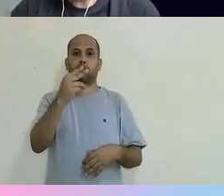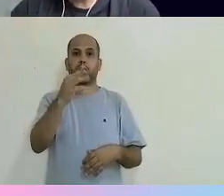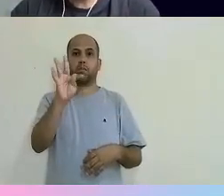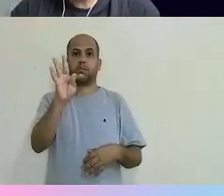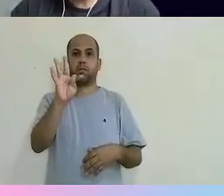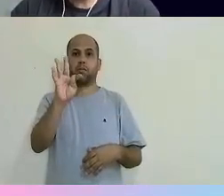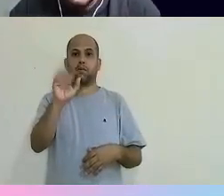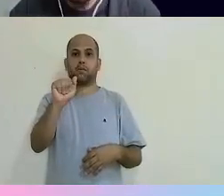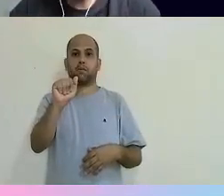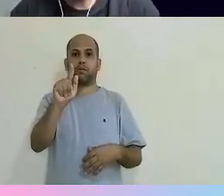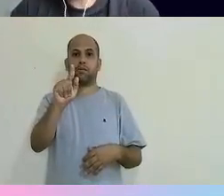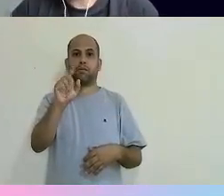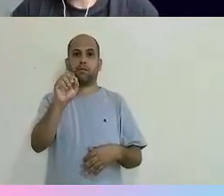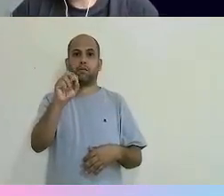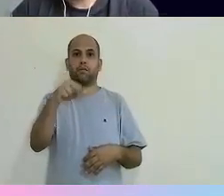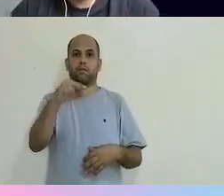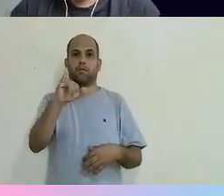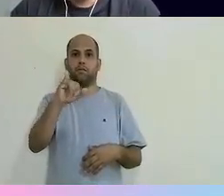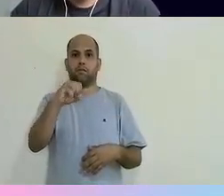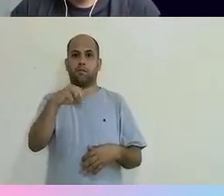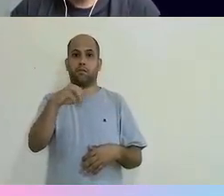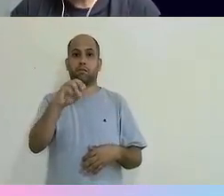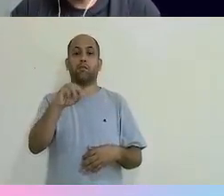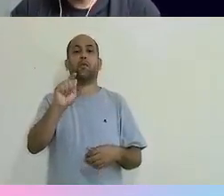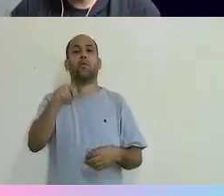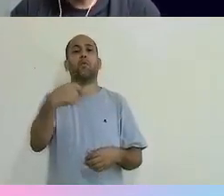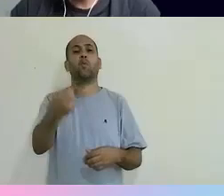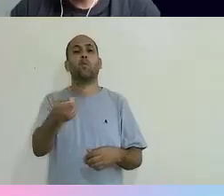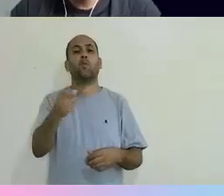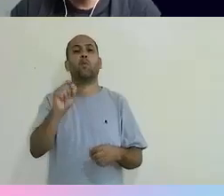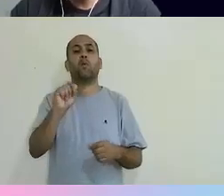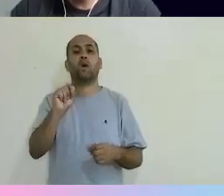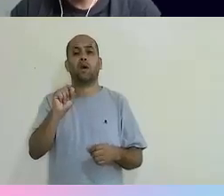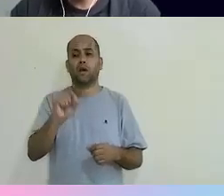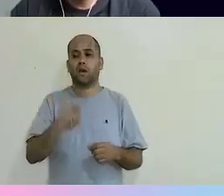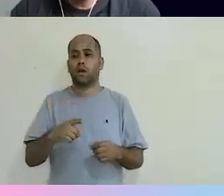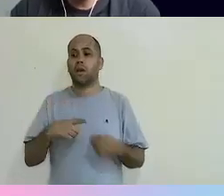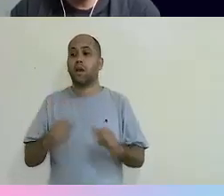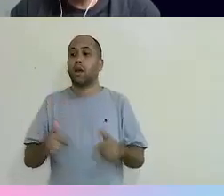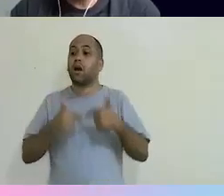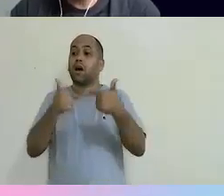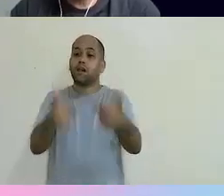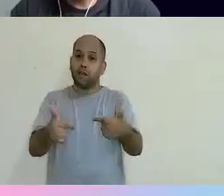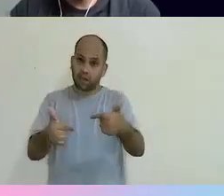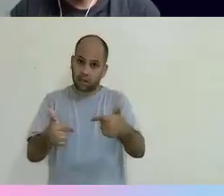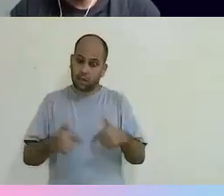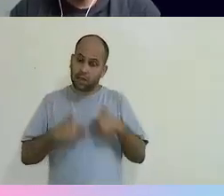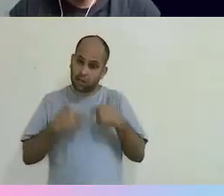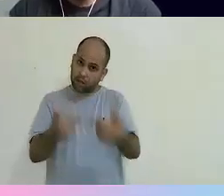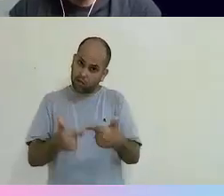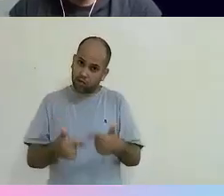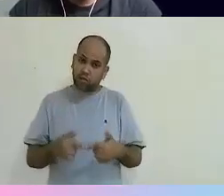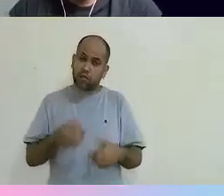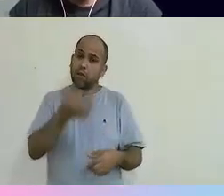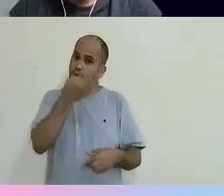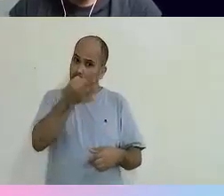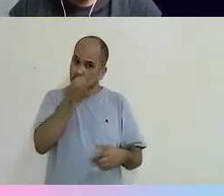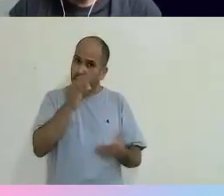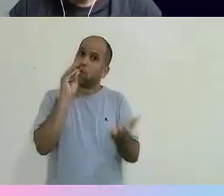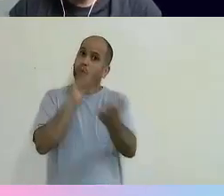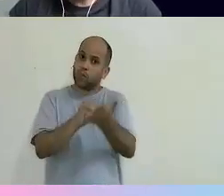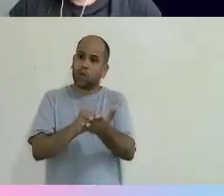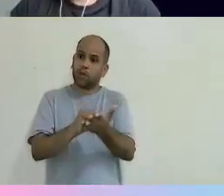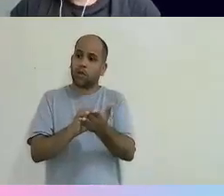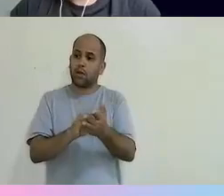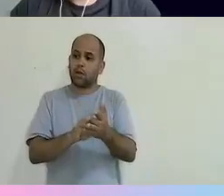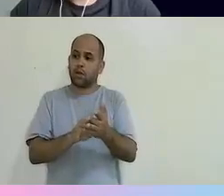é protagonismo? É fazer, é agir, é ser proativo, é se posicionar. E eu